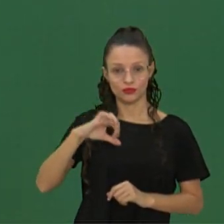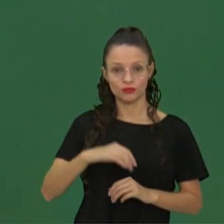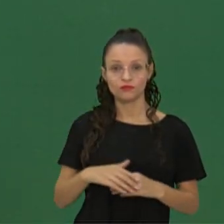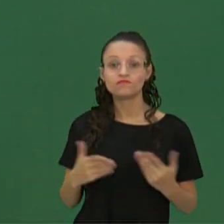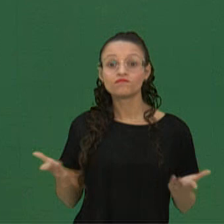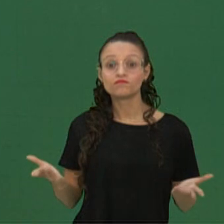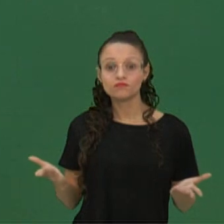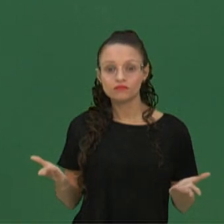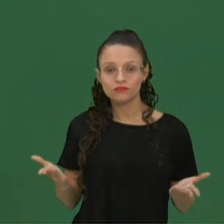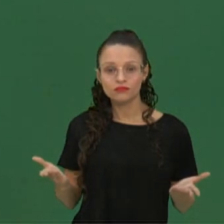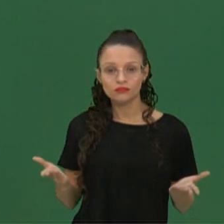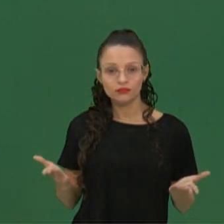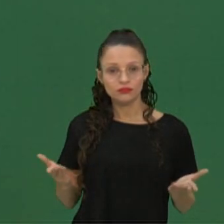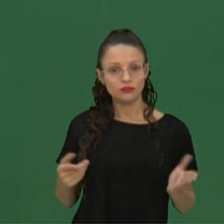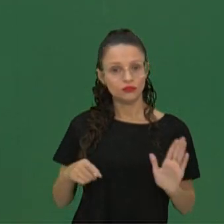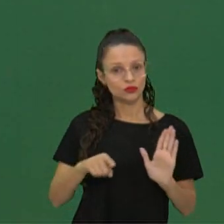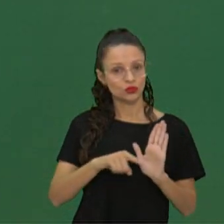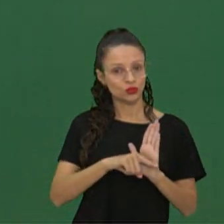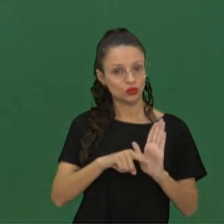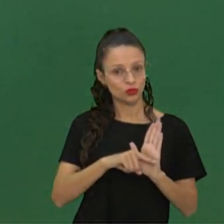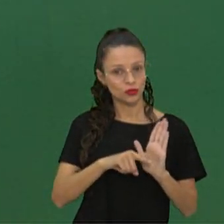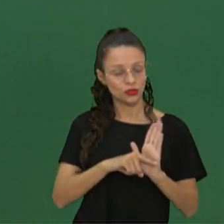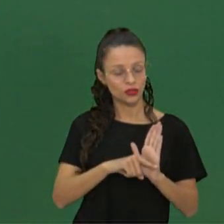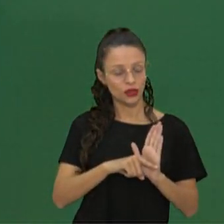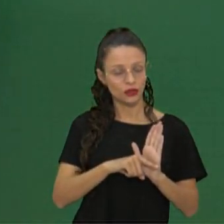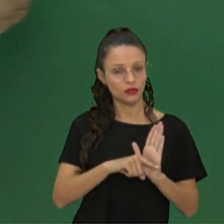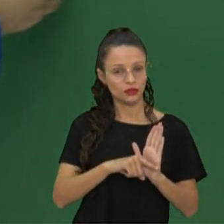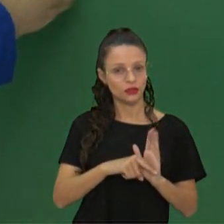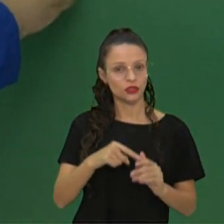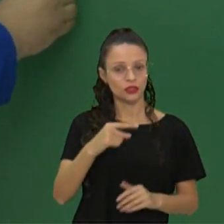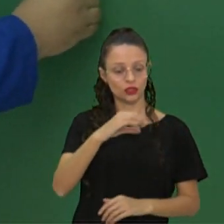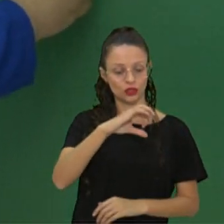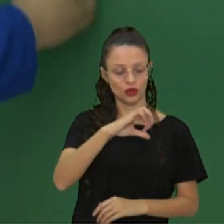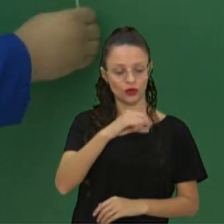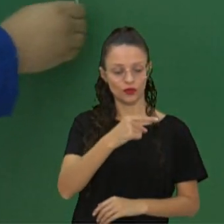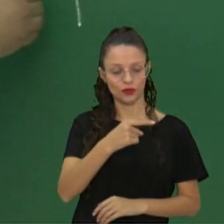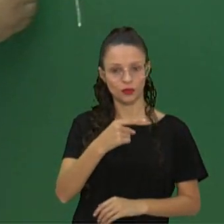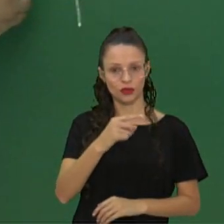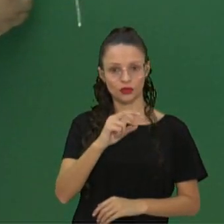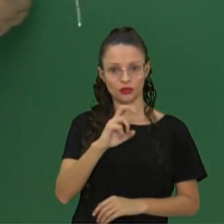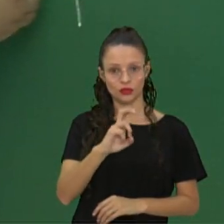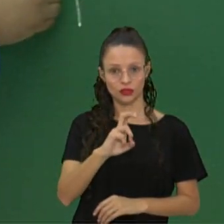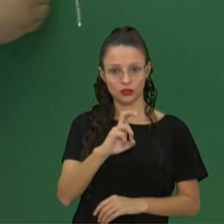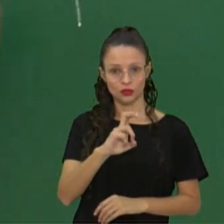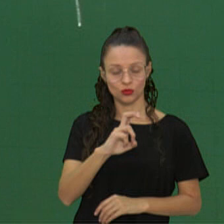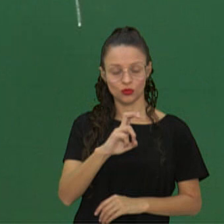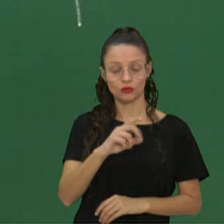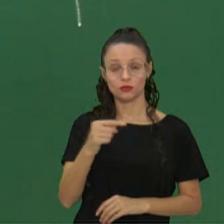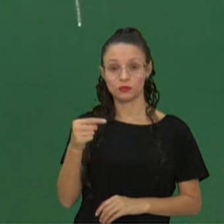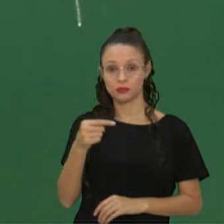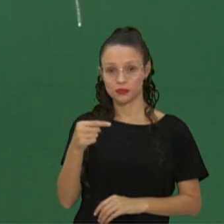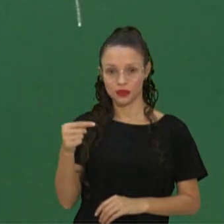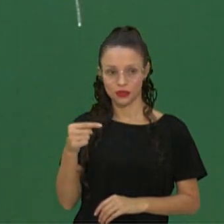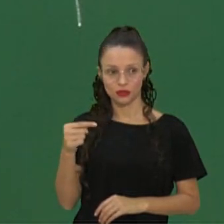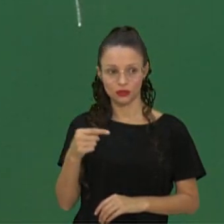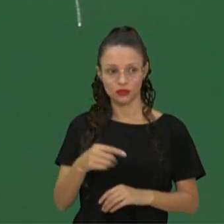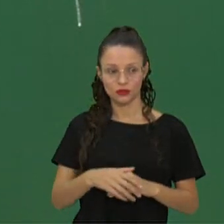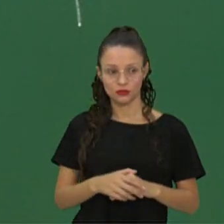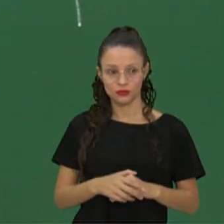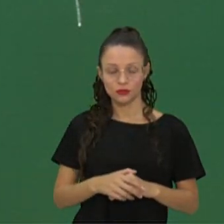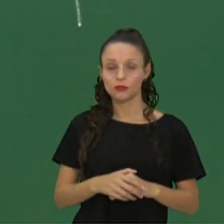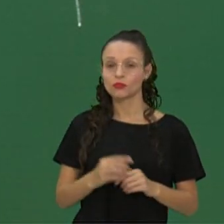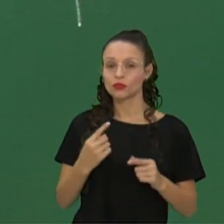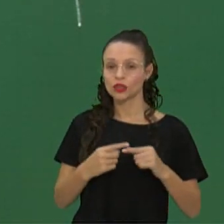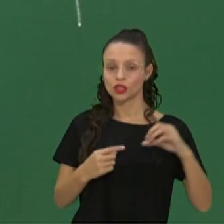que deu ali? Subtrai e pega o sinal do maior. 9 menos 5 é 4 e o sinal vai ser menos, acompanhando o sinal do